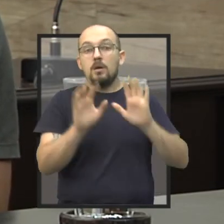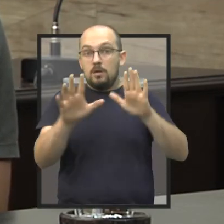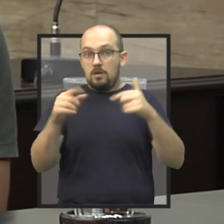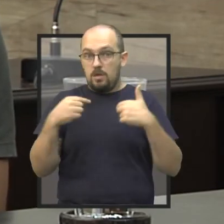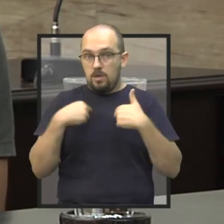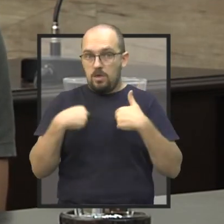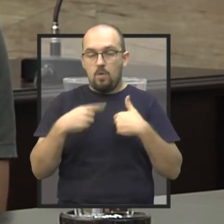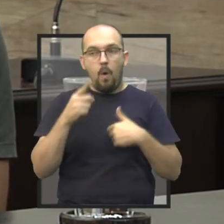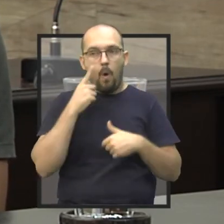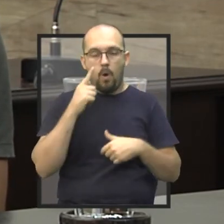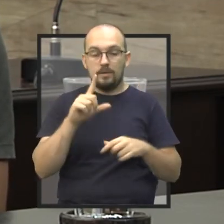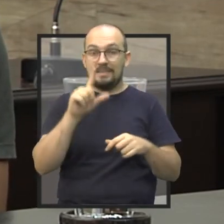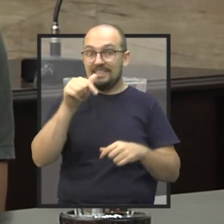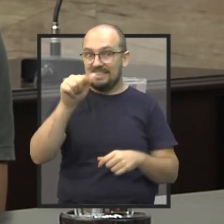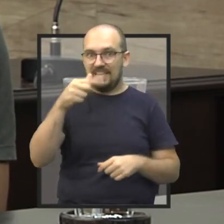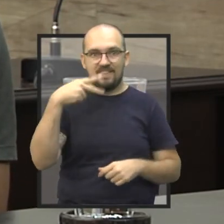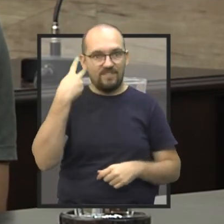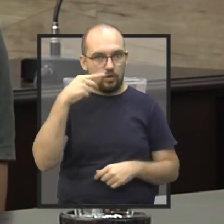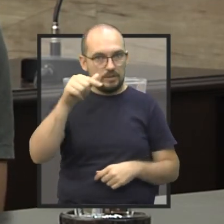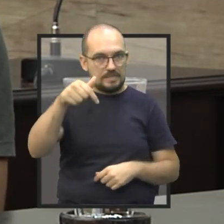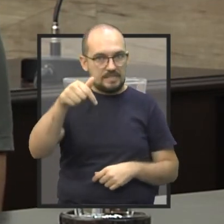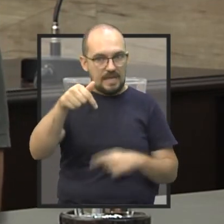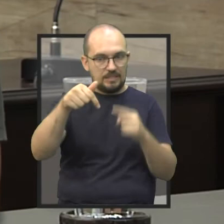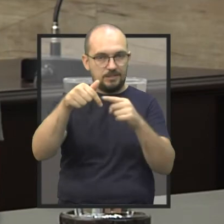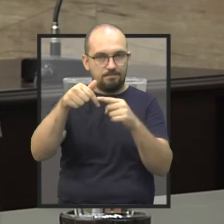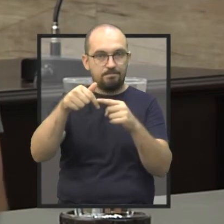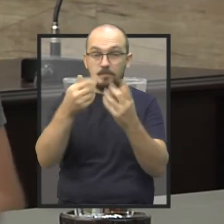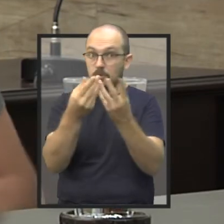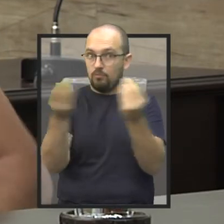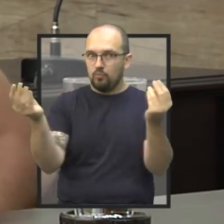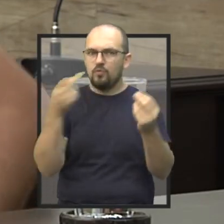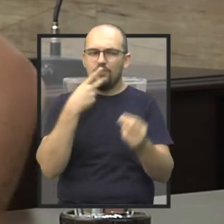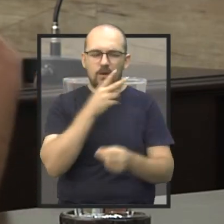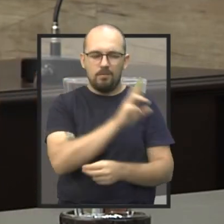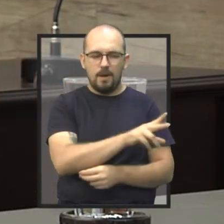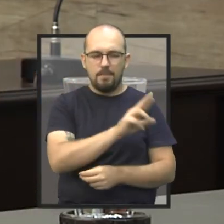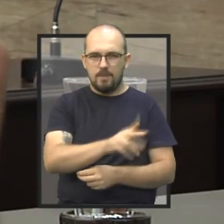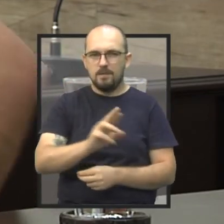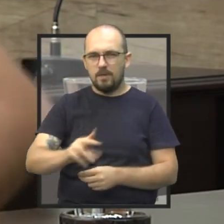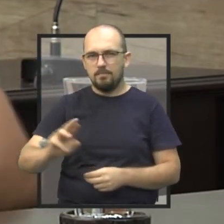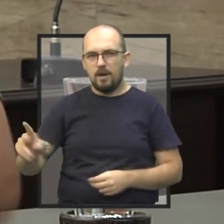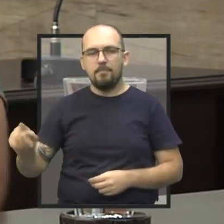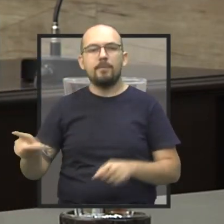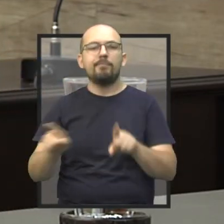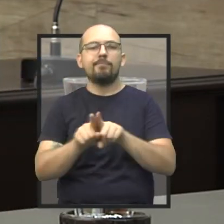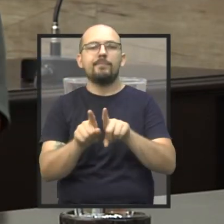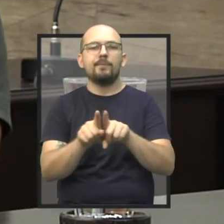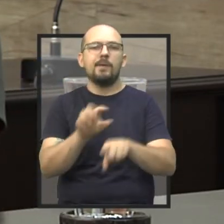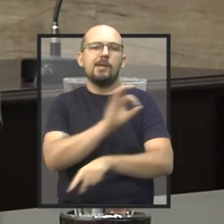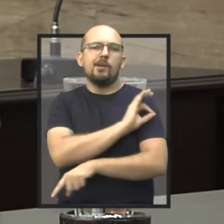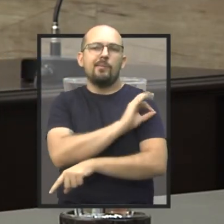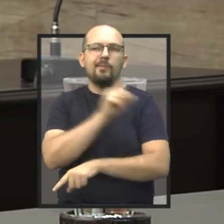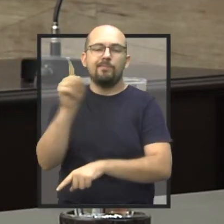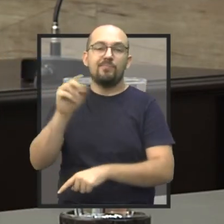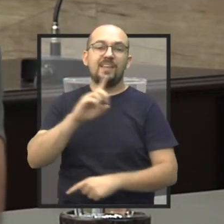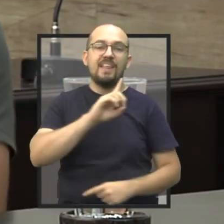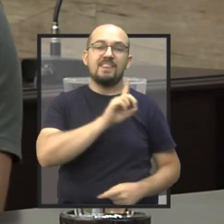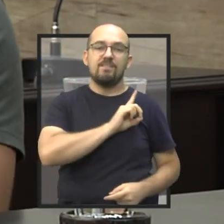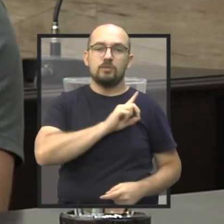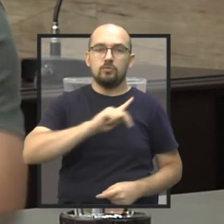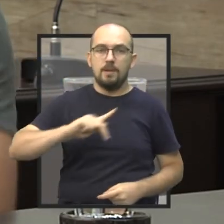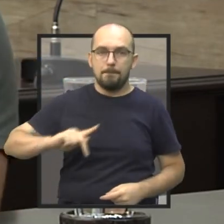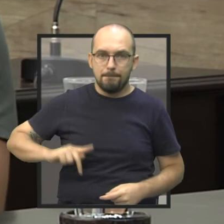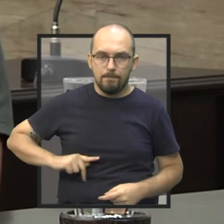como nós somos em 17, vários dos vereadores chamam a atenção para esses pontos. E o próprio prefeito, até por conta da Defensoria